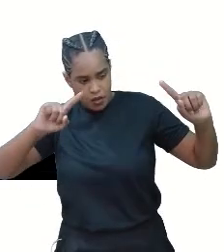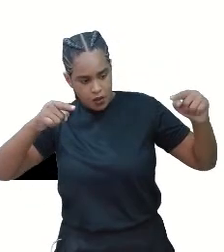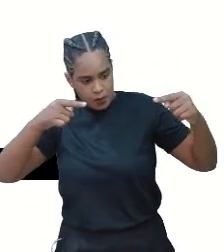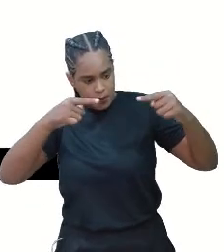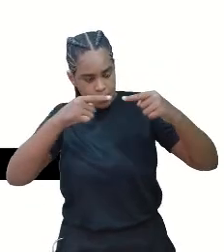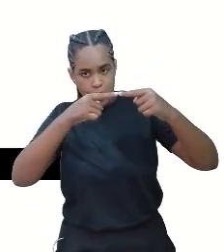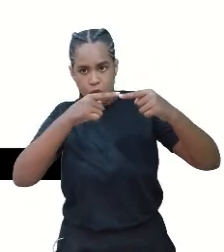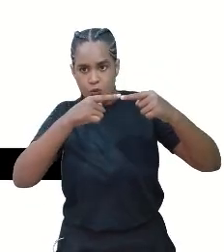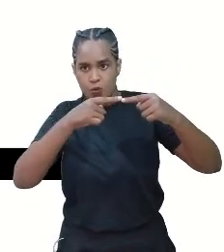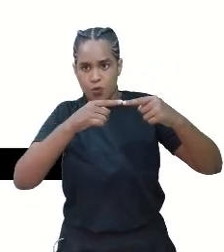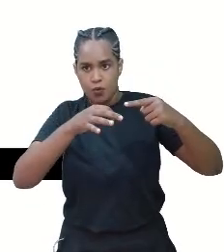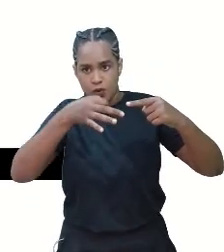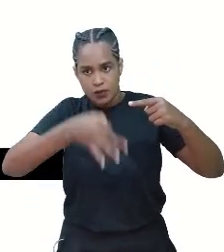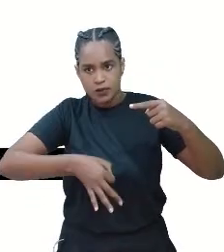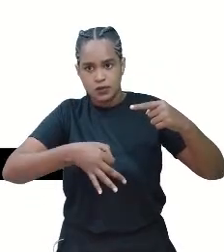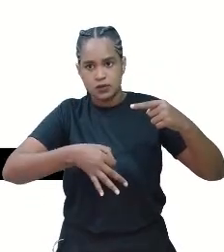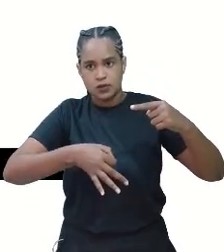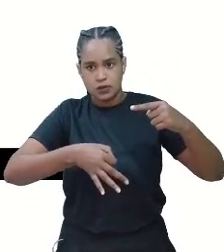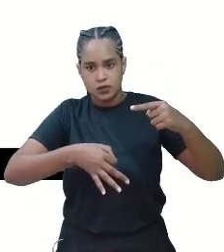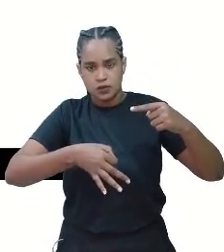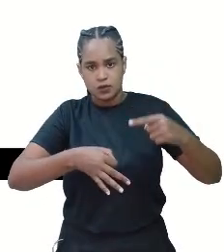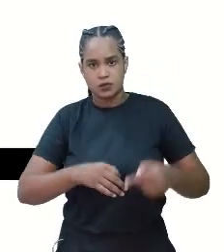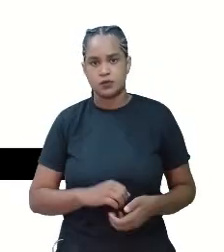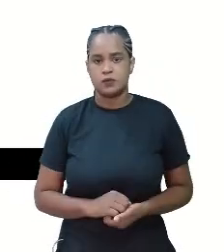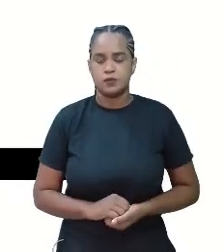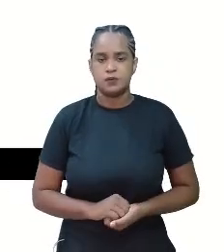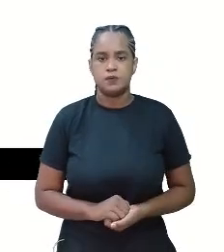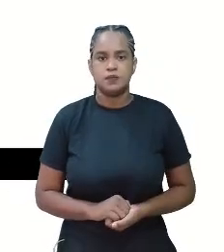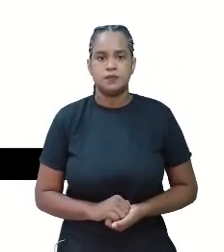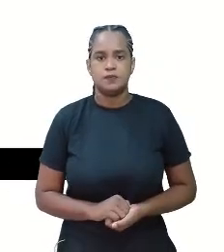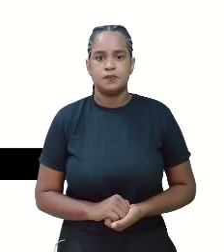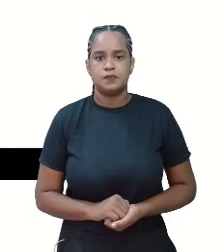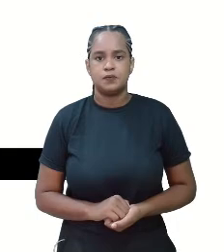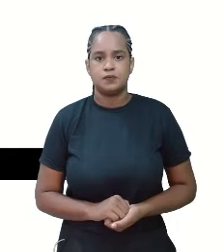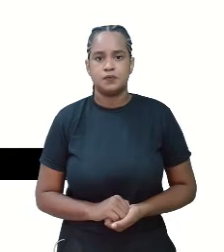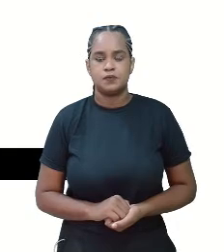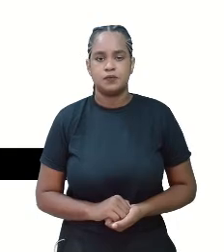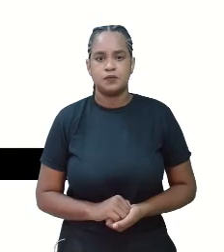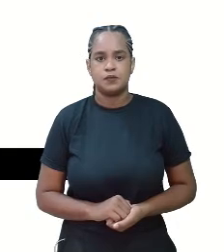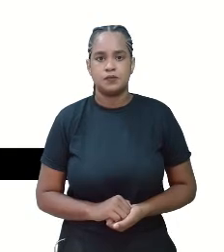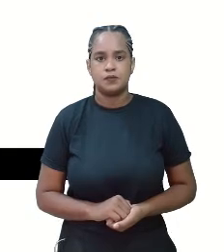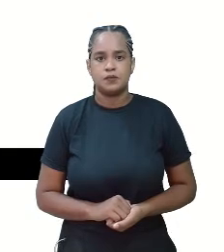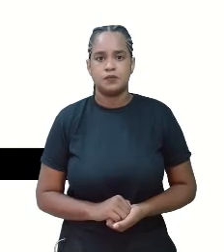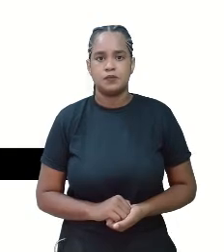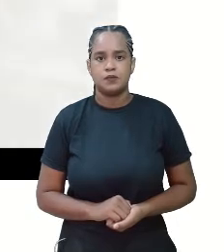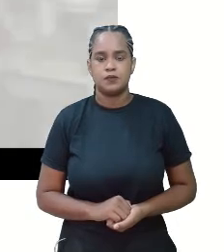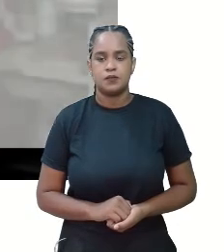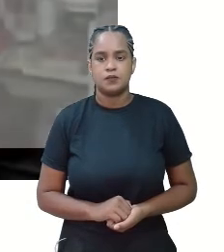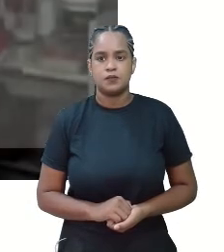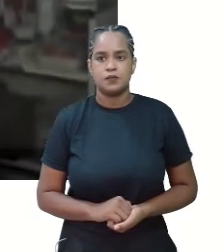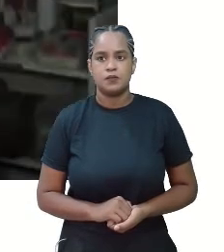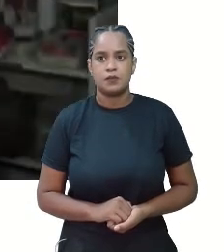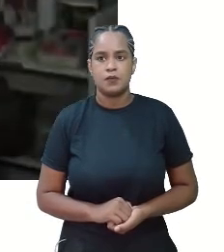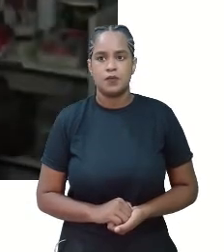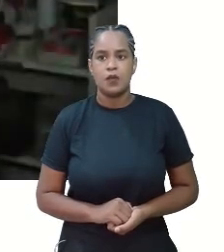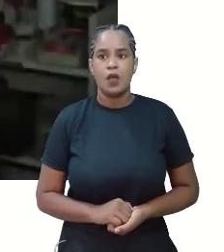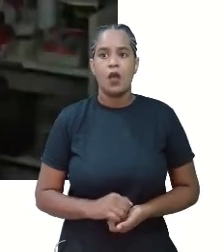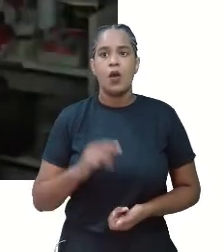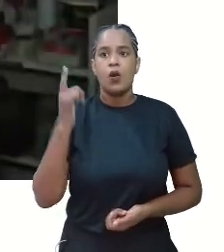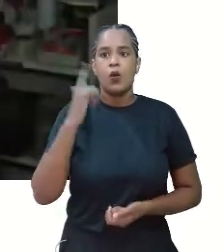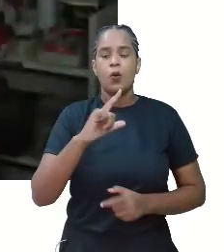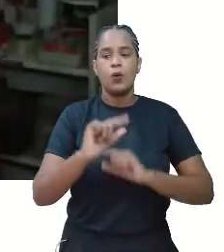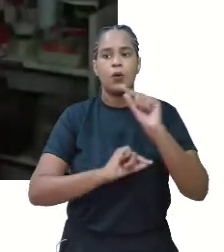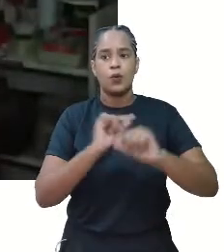rastilho, ou no caso do violino, que é o cavalete. Você conseguir alinhar isso aqui com as